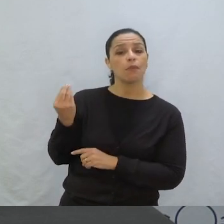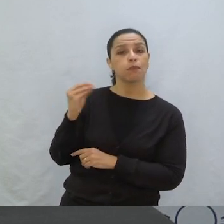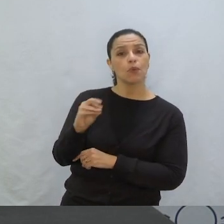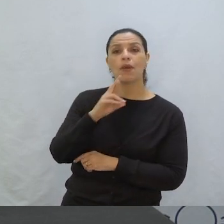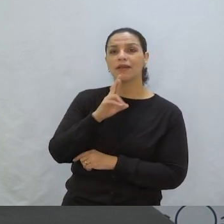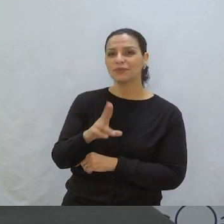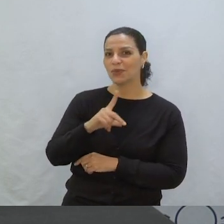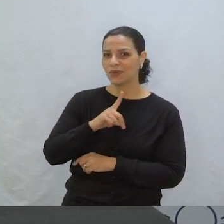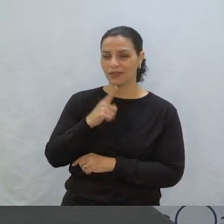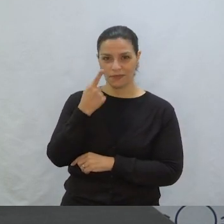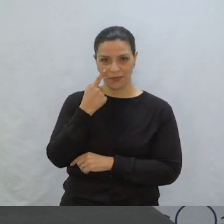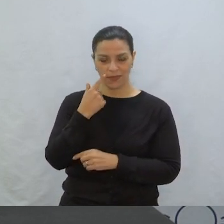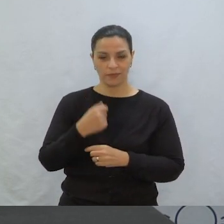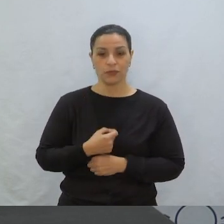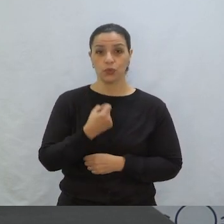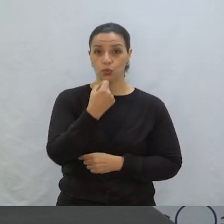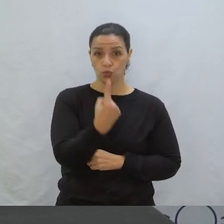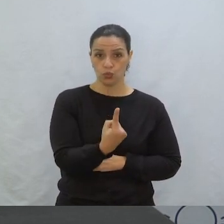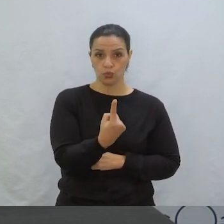está faltando ali.